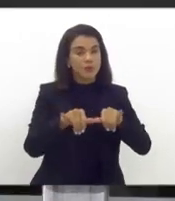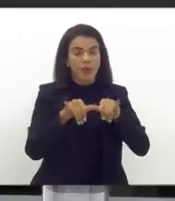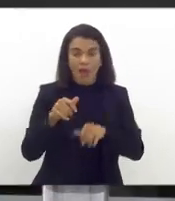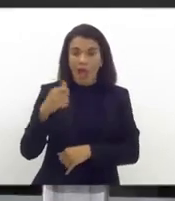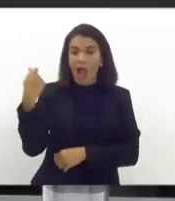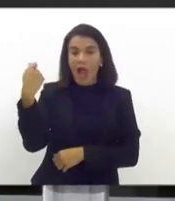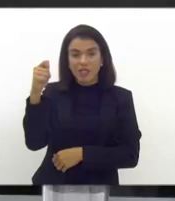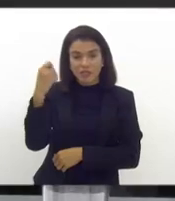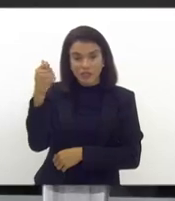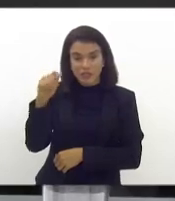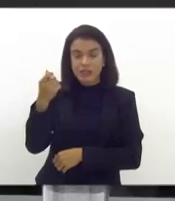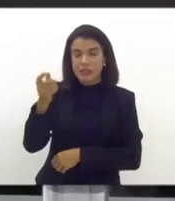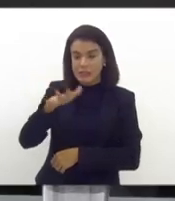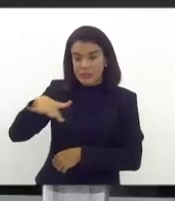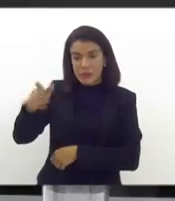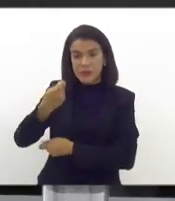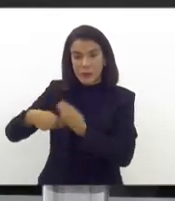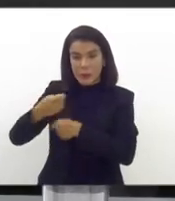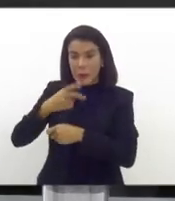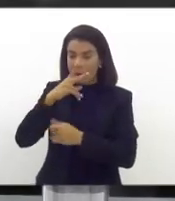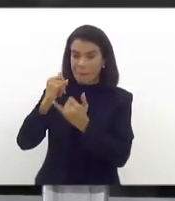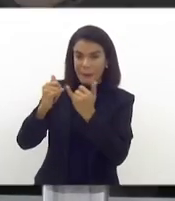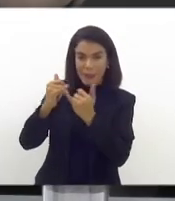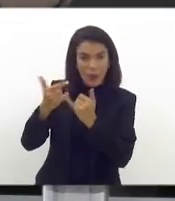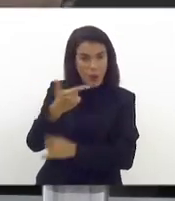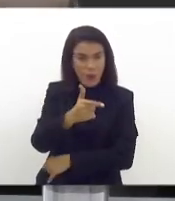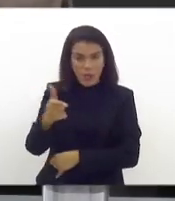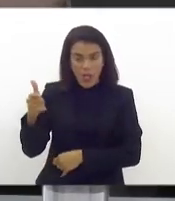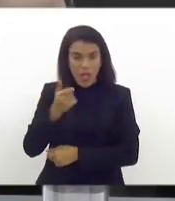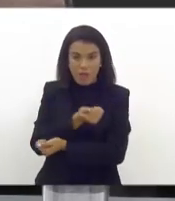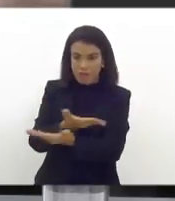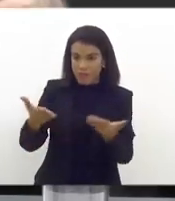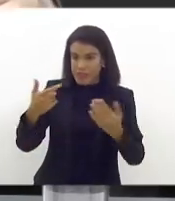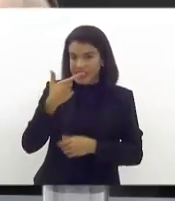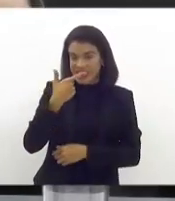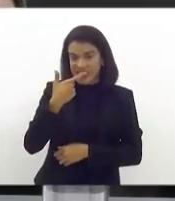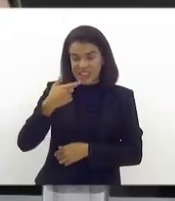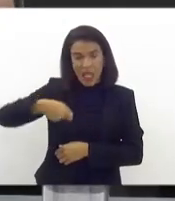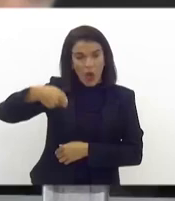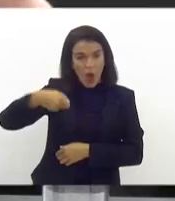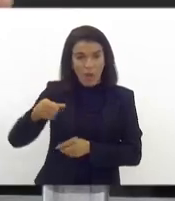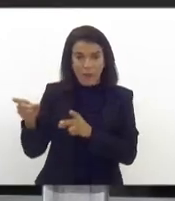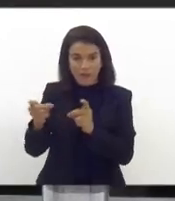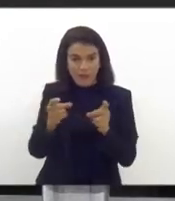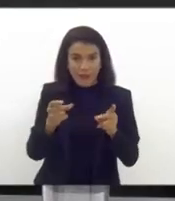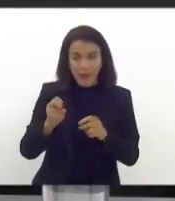Argentina, um país com condições econômicas aqui semelhantes, não tem fornecimento de sacola descartável, nem para venda,